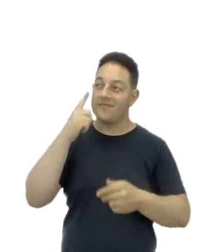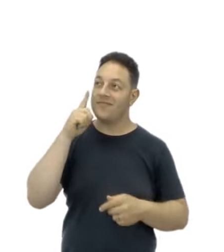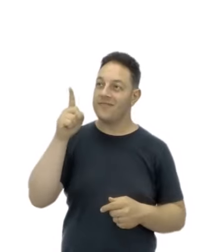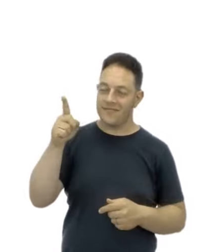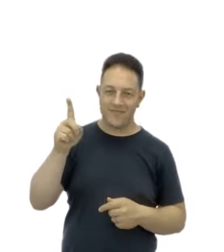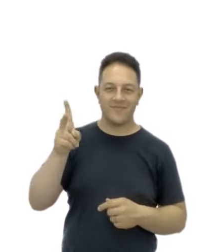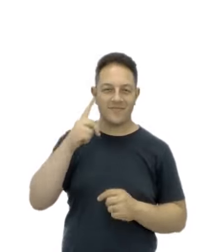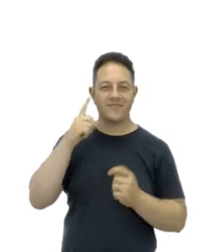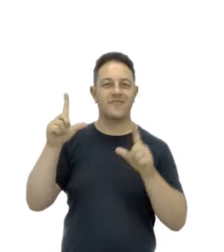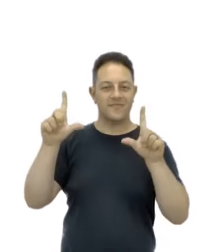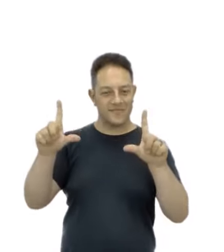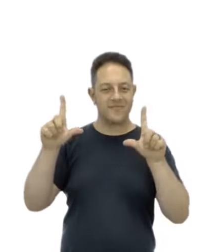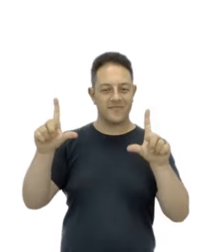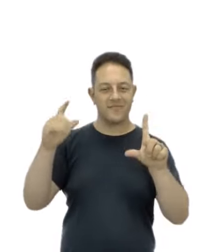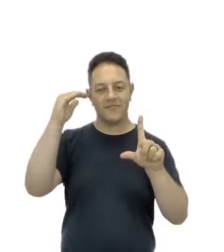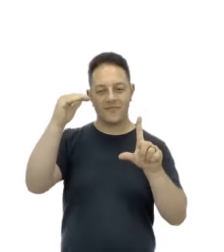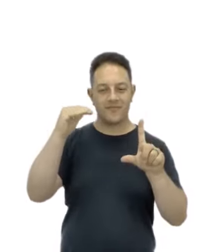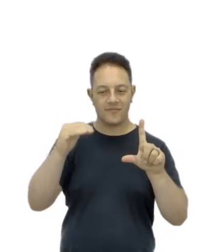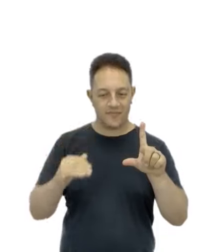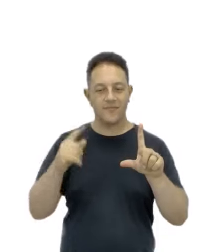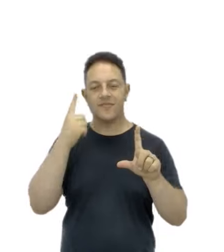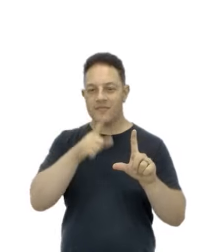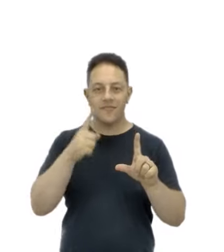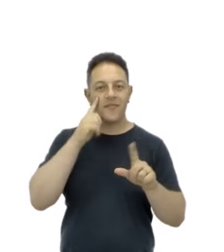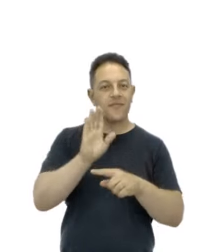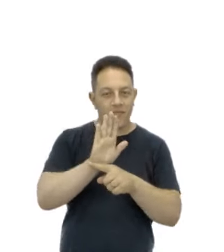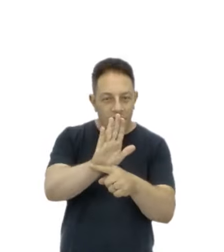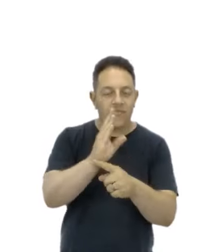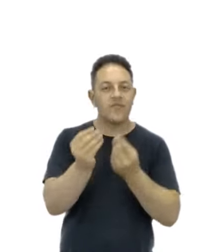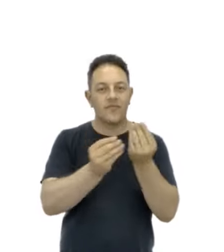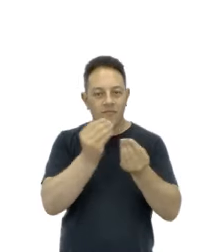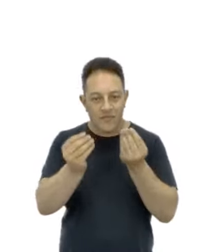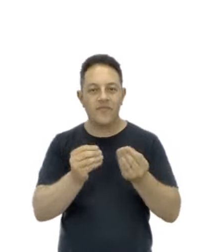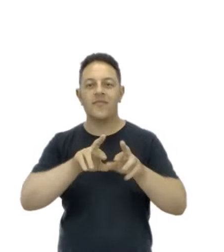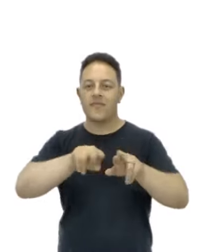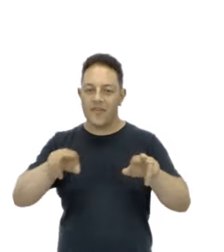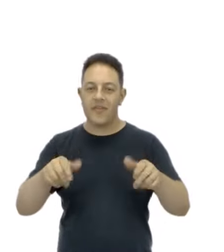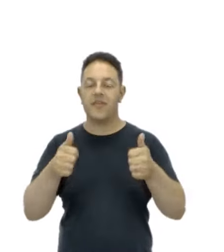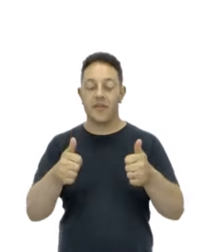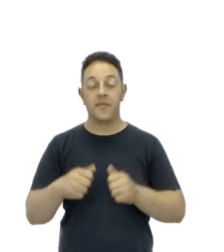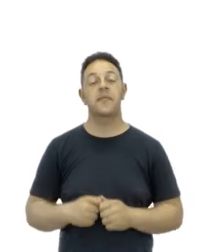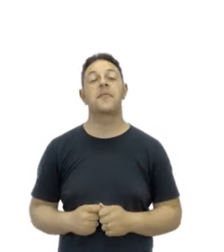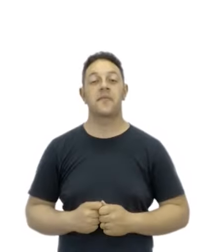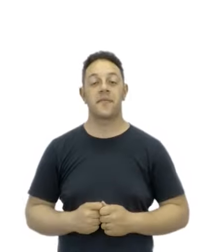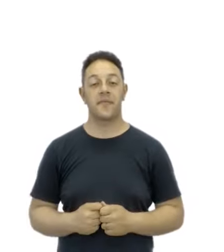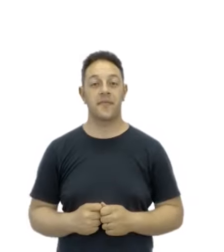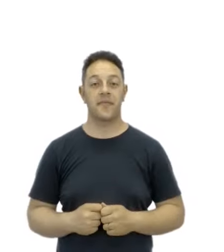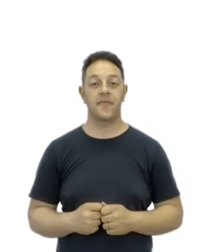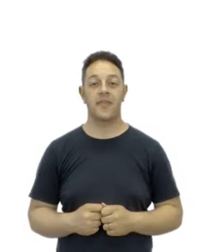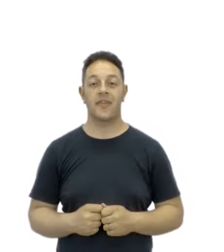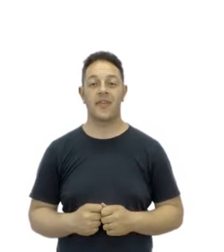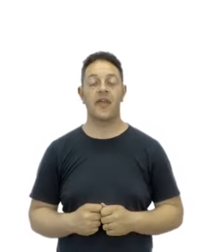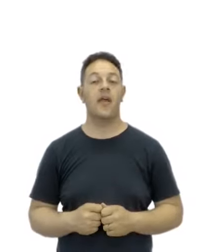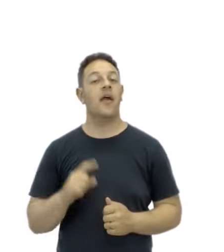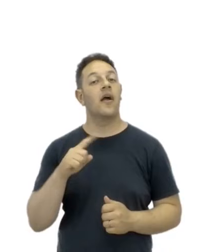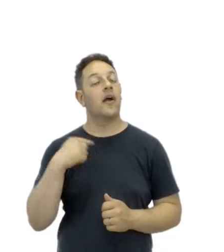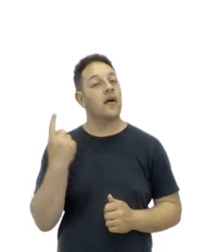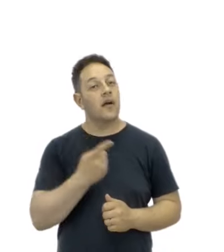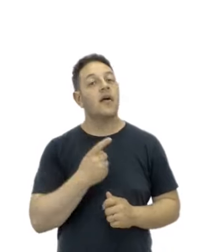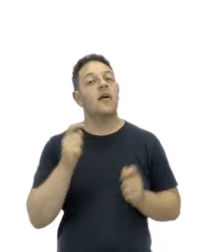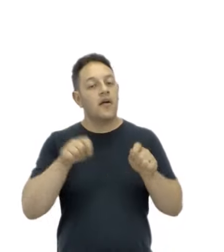colocando para vocês, para que possa direcionar os pensamentos e as reflexões, para que a